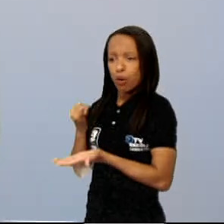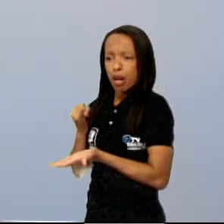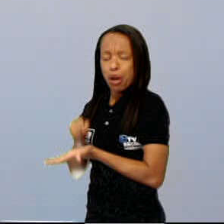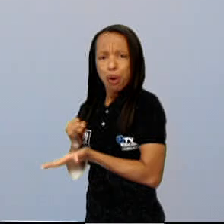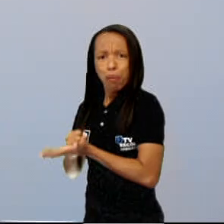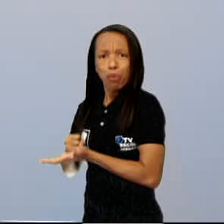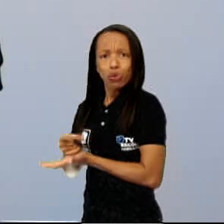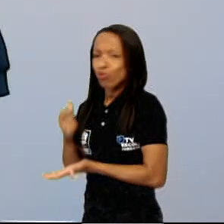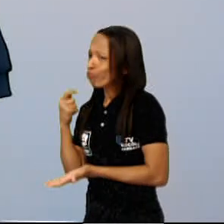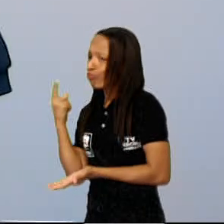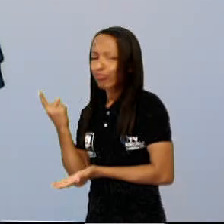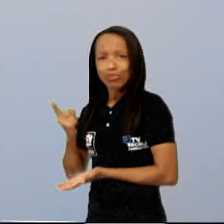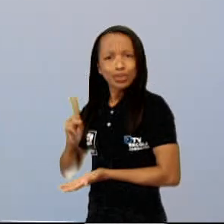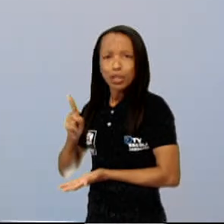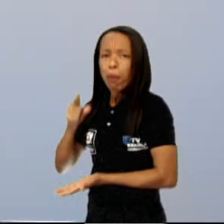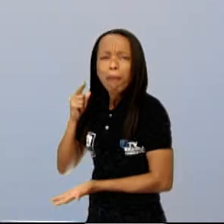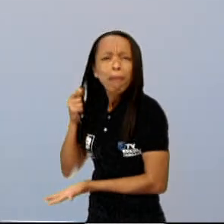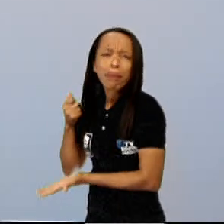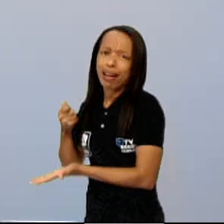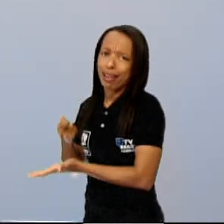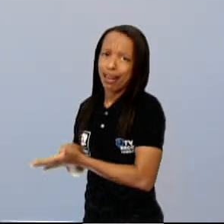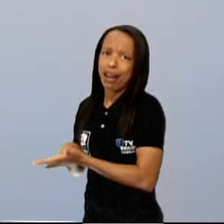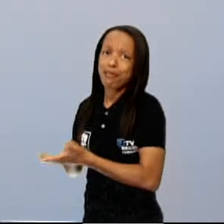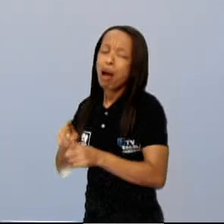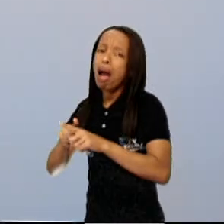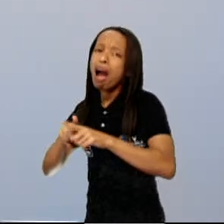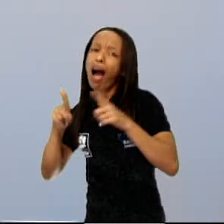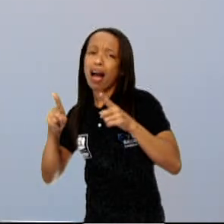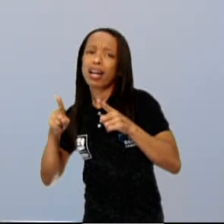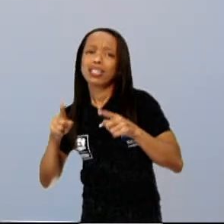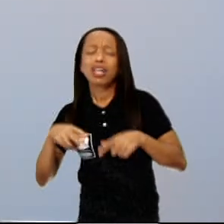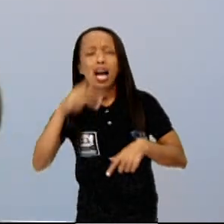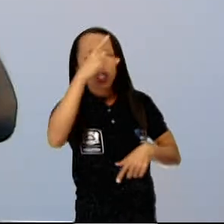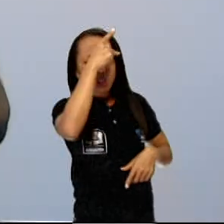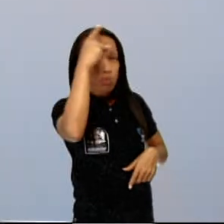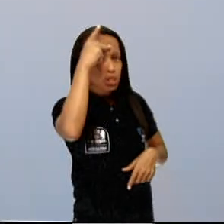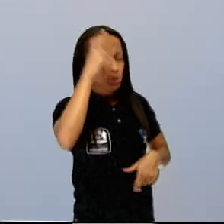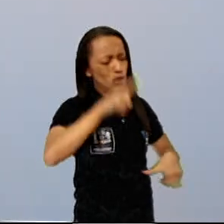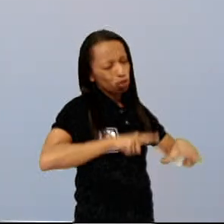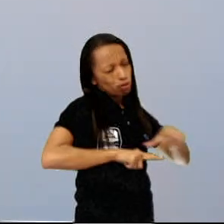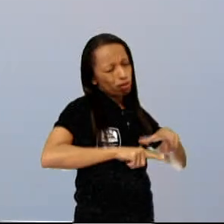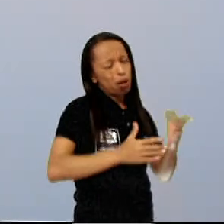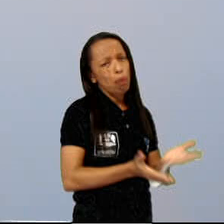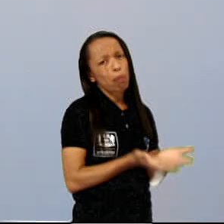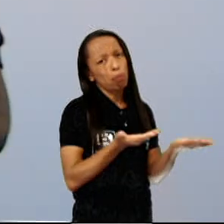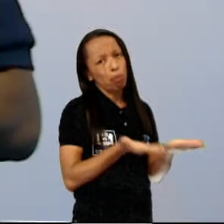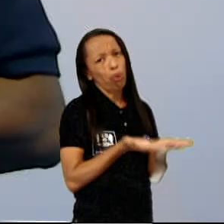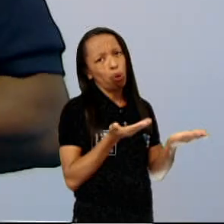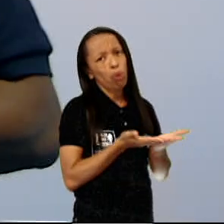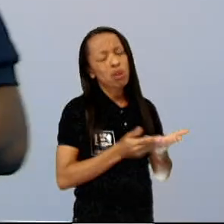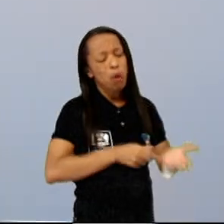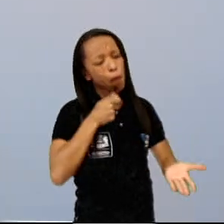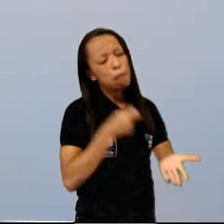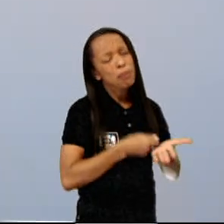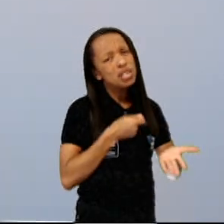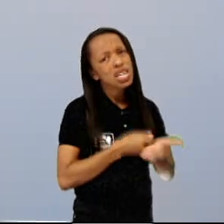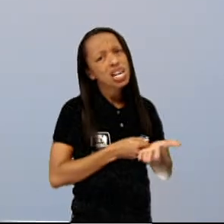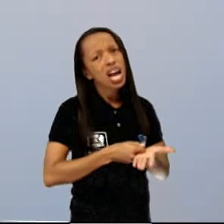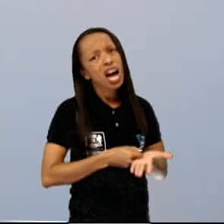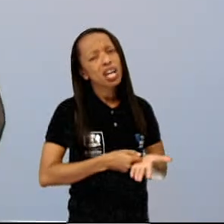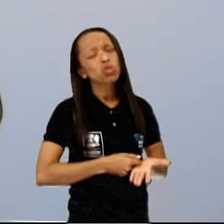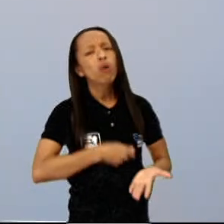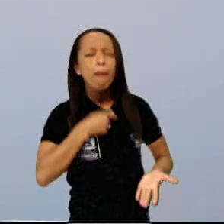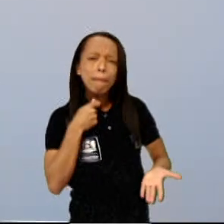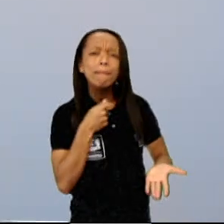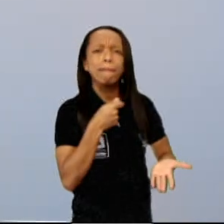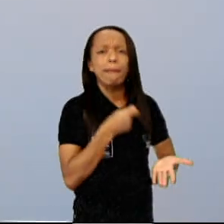mais pagar cada vez mais impostos para sustentar a vida dessas pessoas que tinham os privilégios, tá certo? A gente vai entender